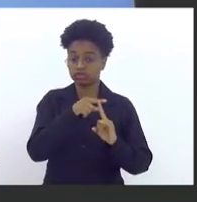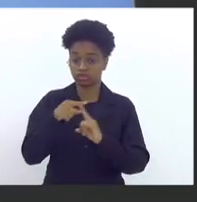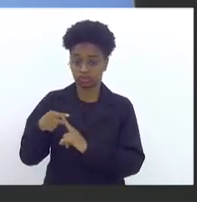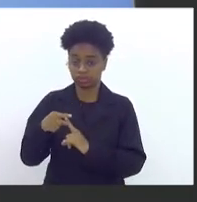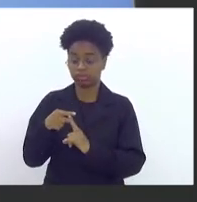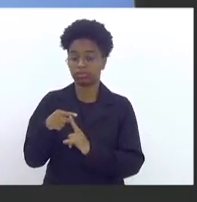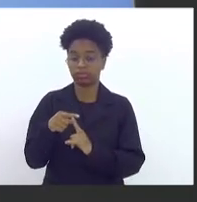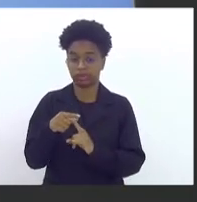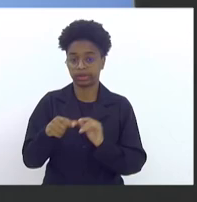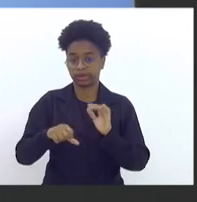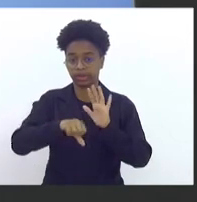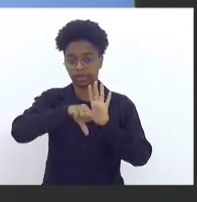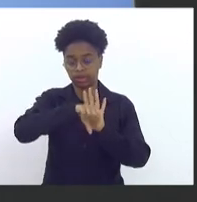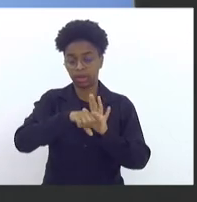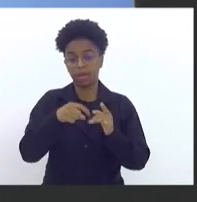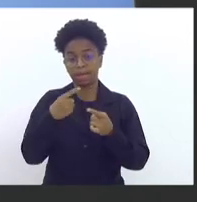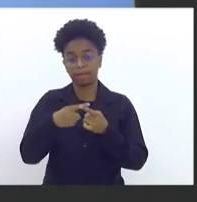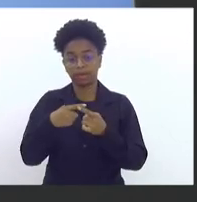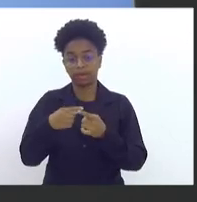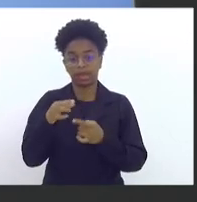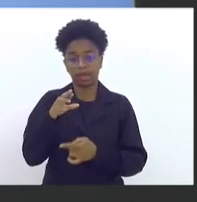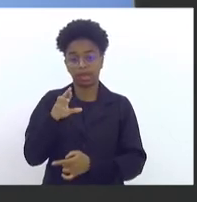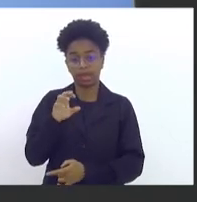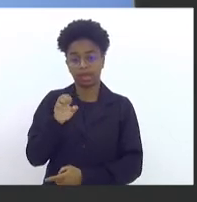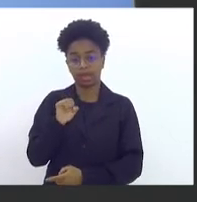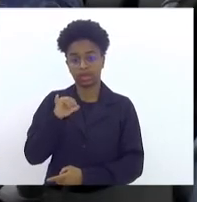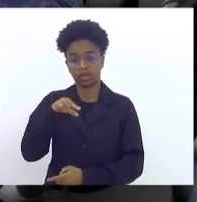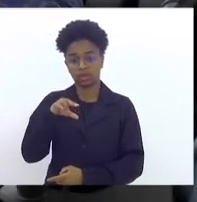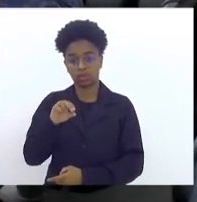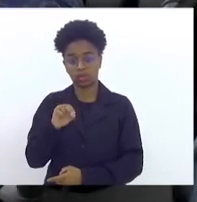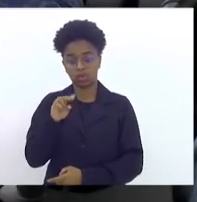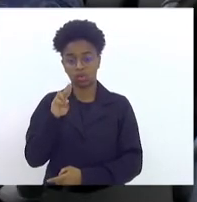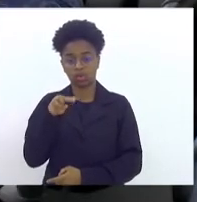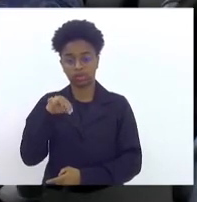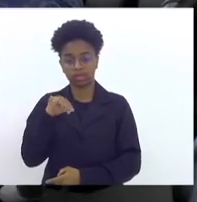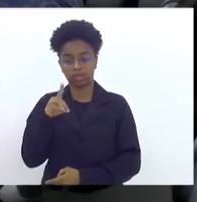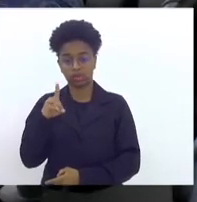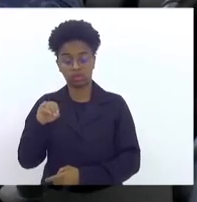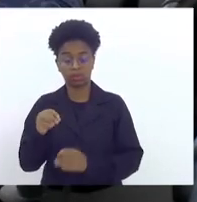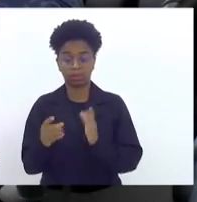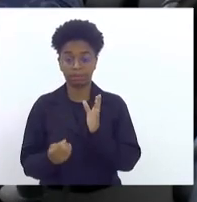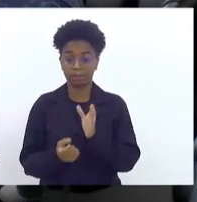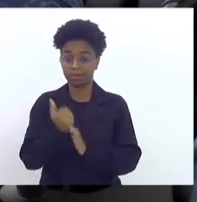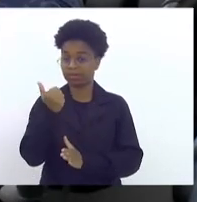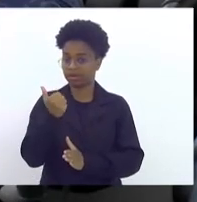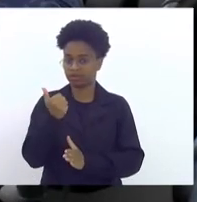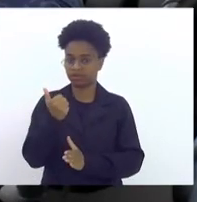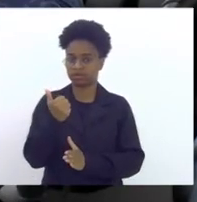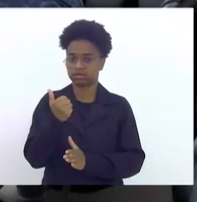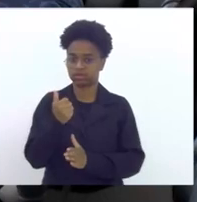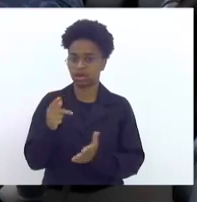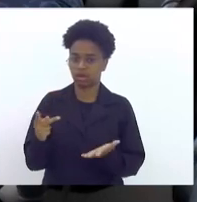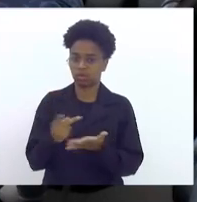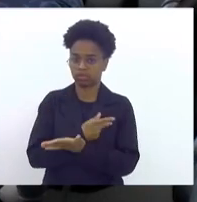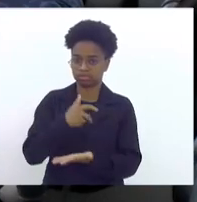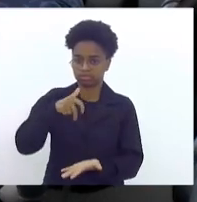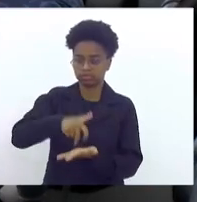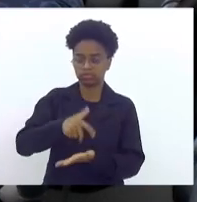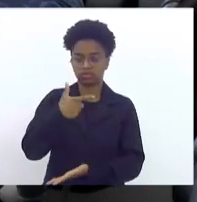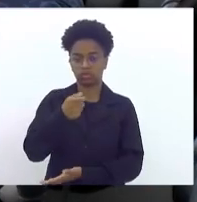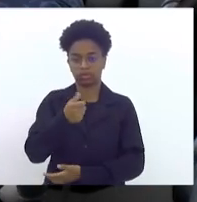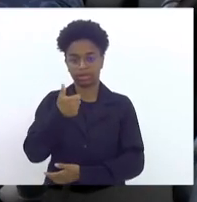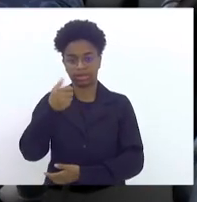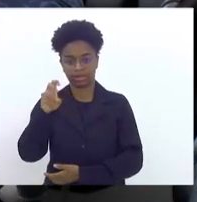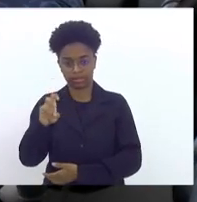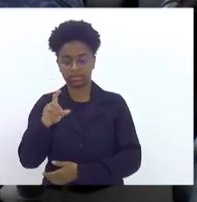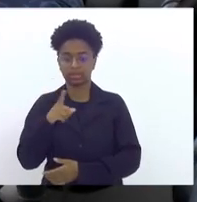tanto é que no Reino Unido foi o primeiro país a se punir isso foi em 2015 está no slide é 2015 nós